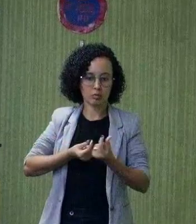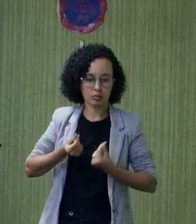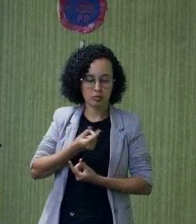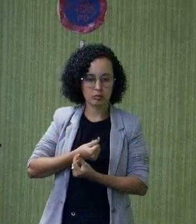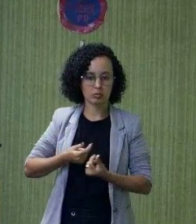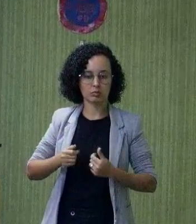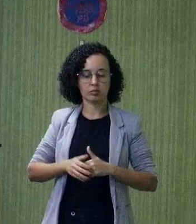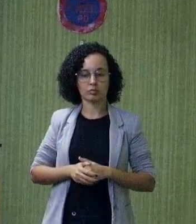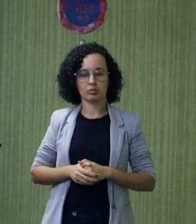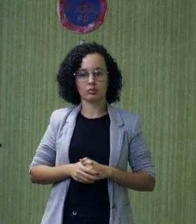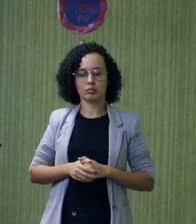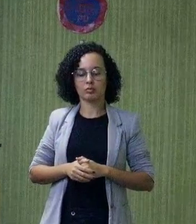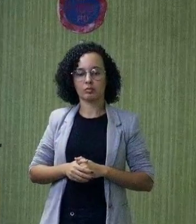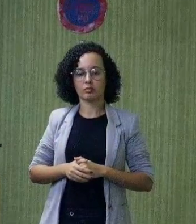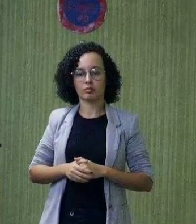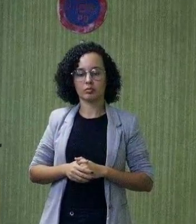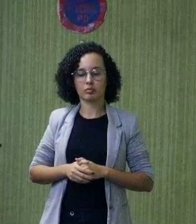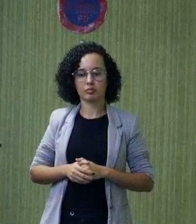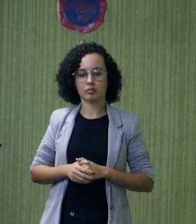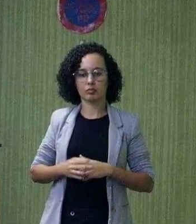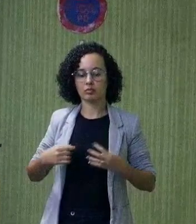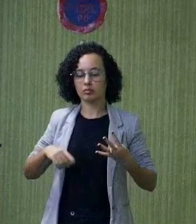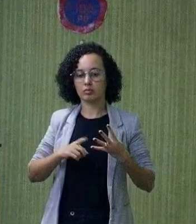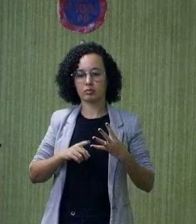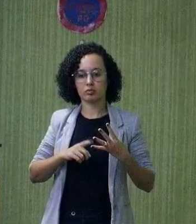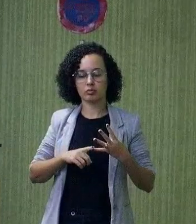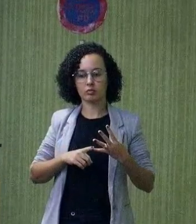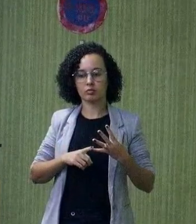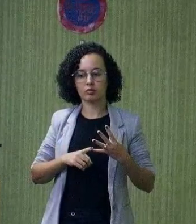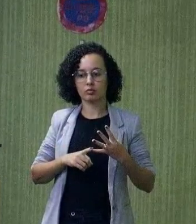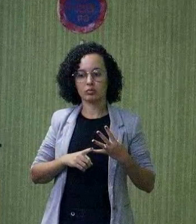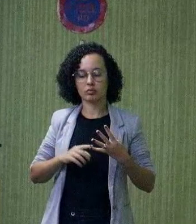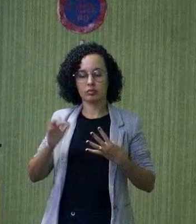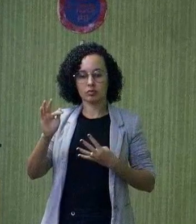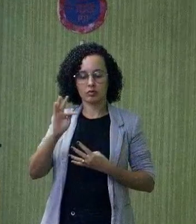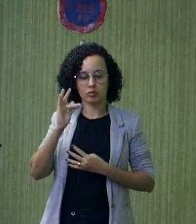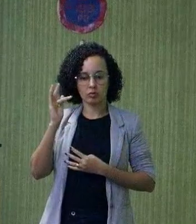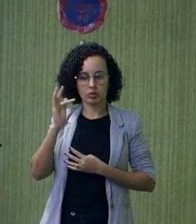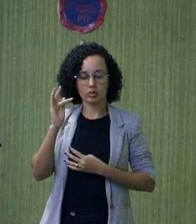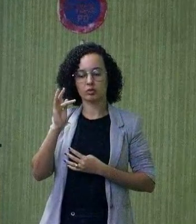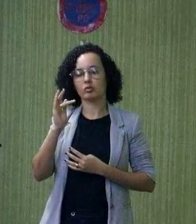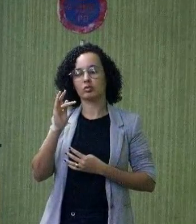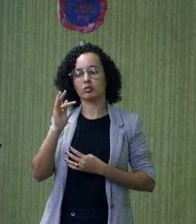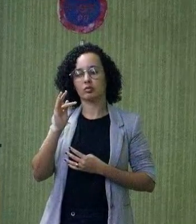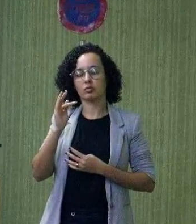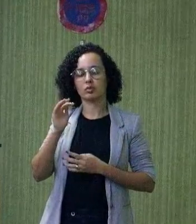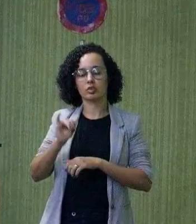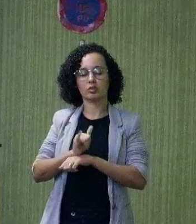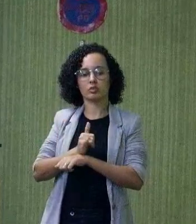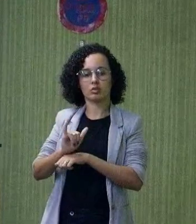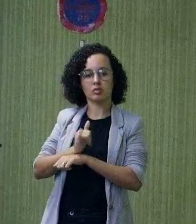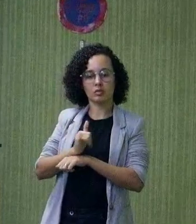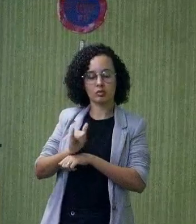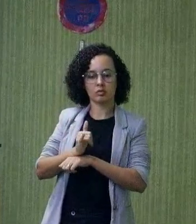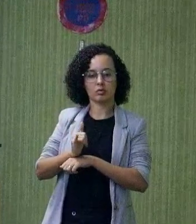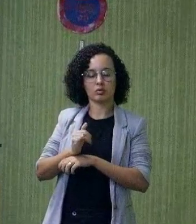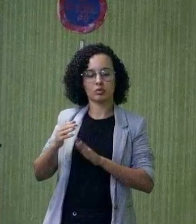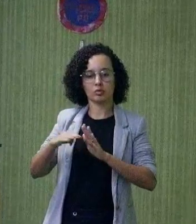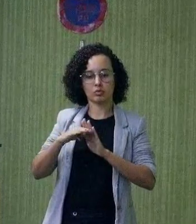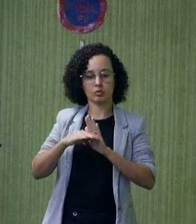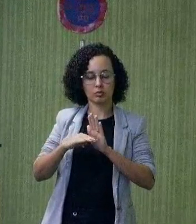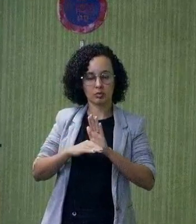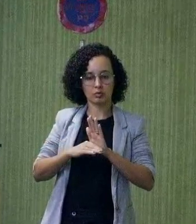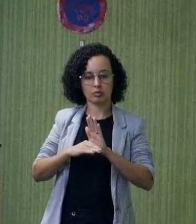a terceira diretriz a quarta pactu ação Federativa na coordenação e na implementação das estratégias dos planos decenais ou